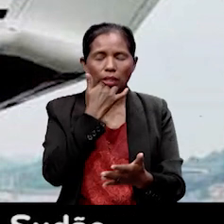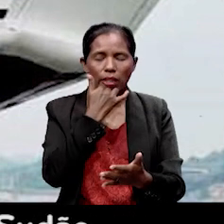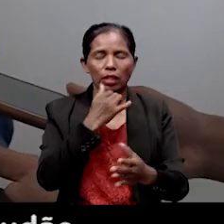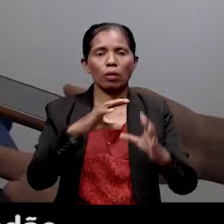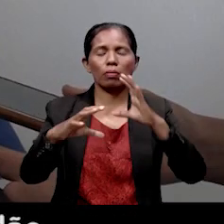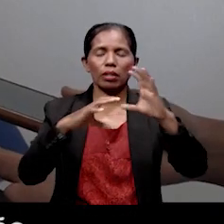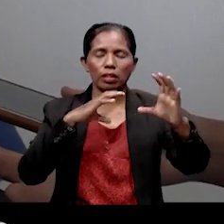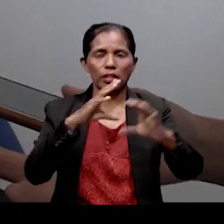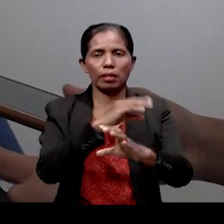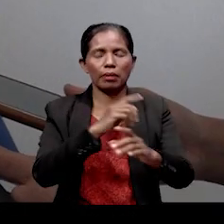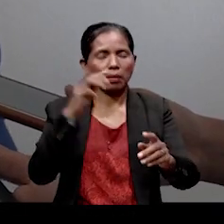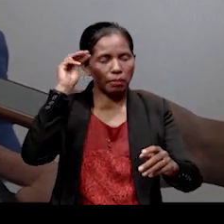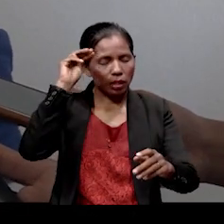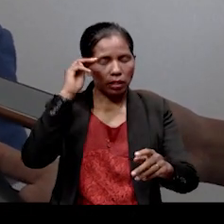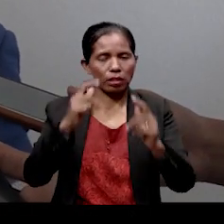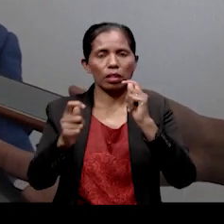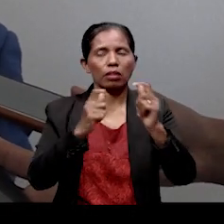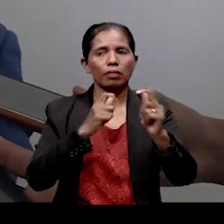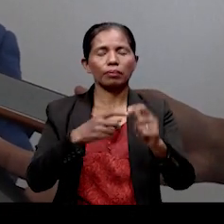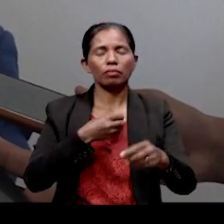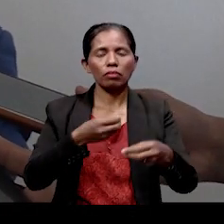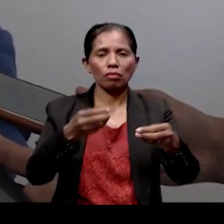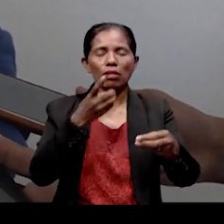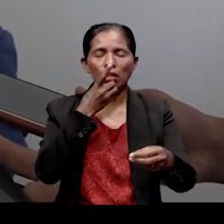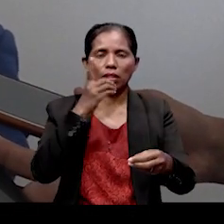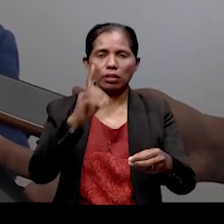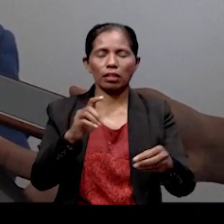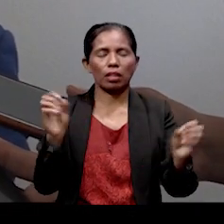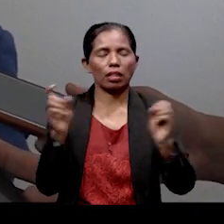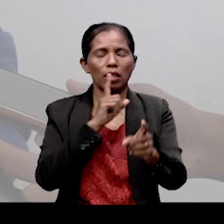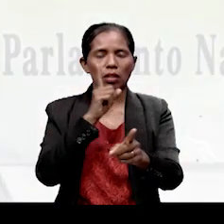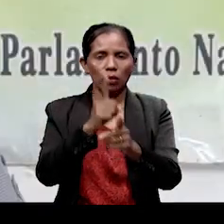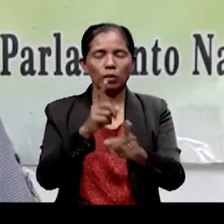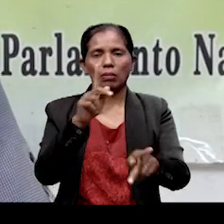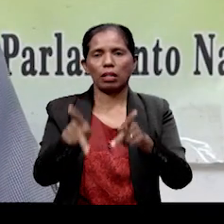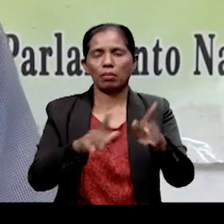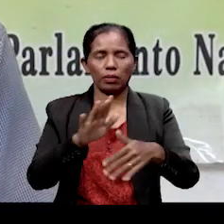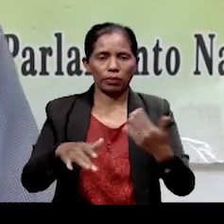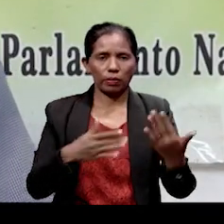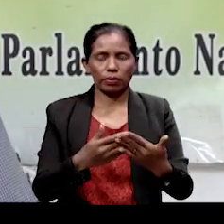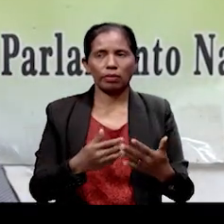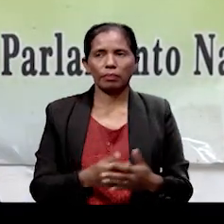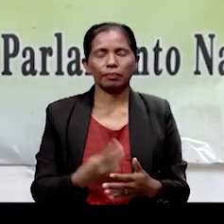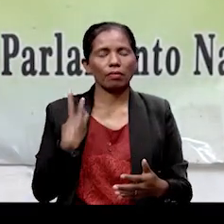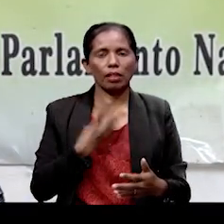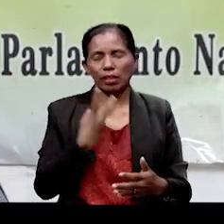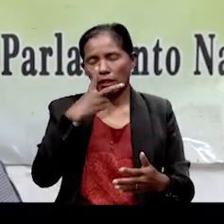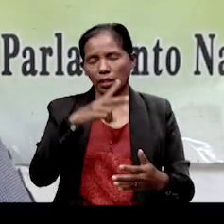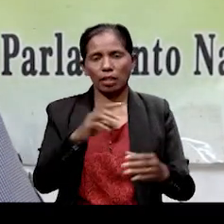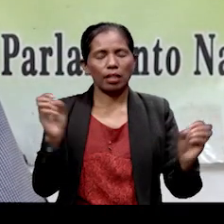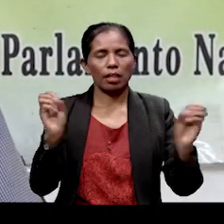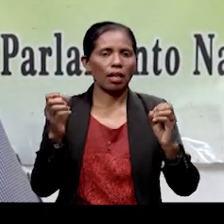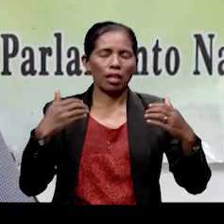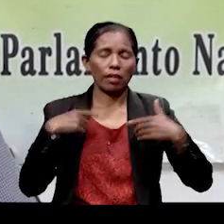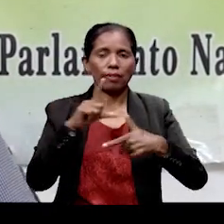e Comunicação, Zé Agostinho, fosse a declaração na bela certeza para o público. Se a falta de linha coordenação,